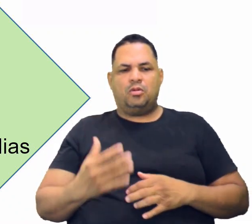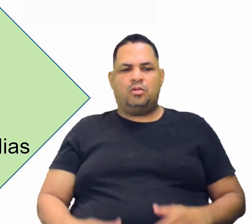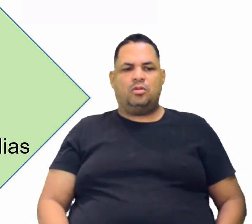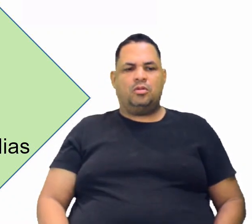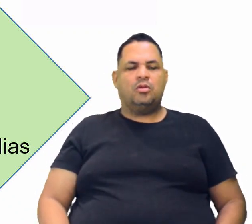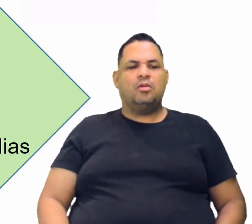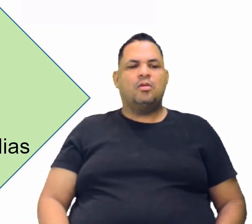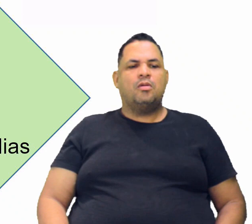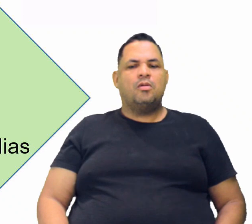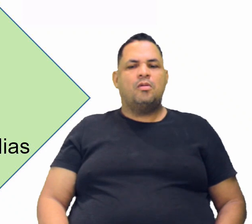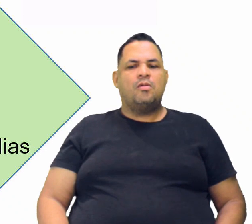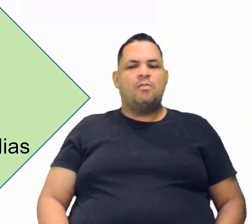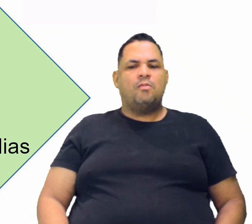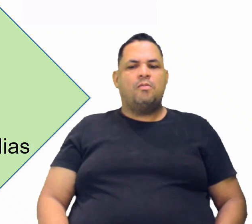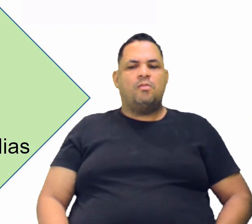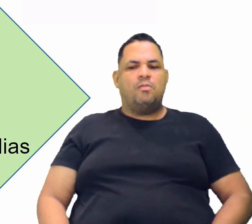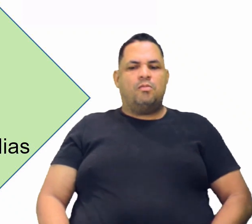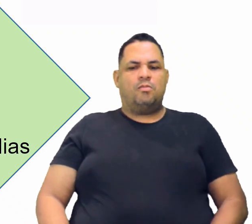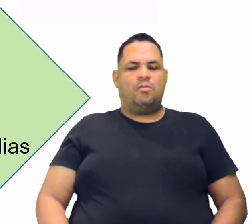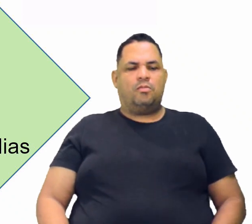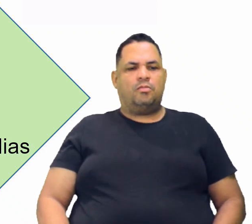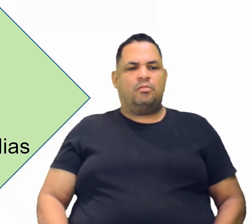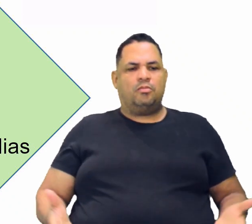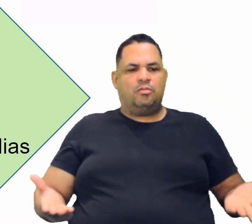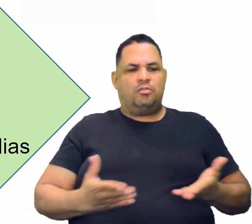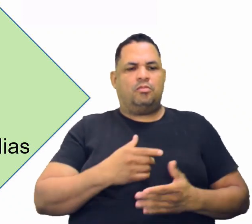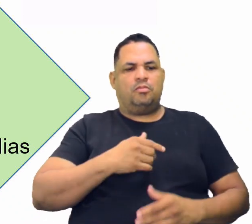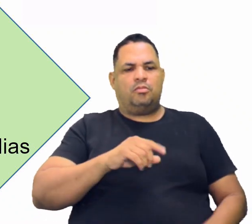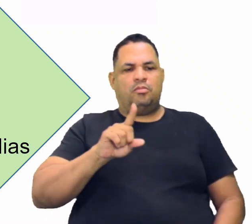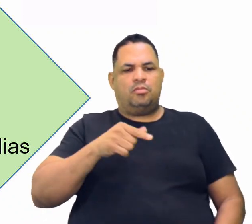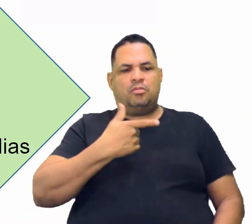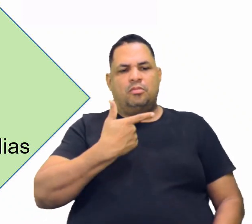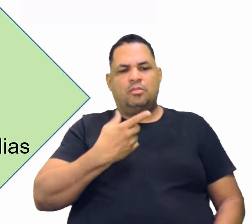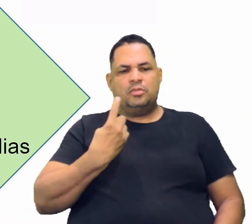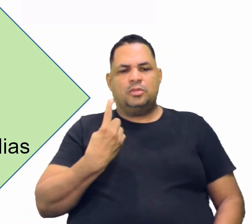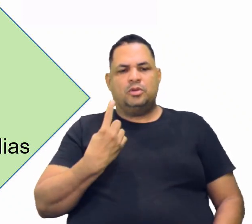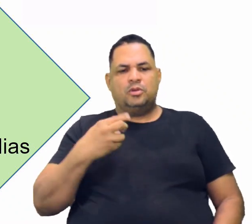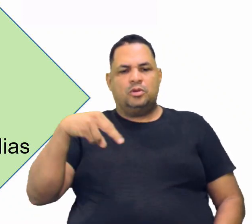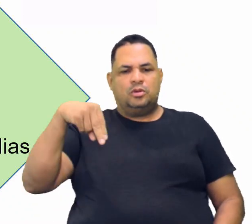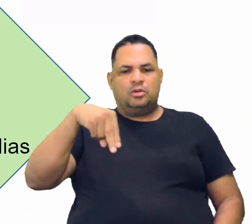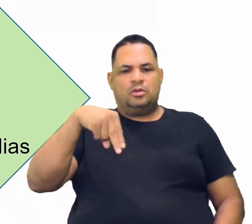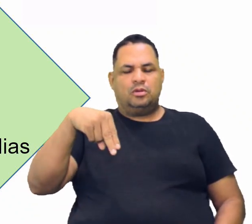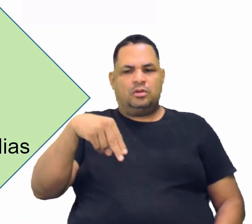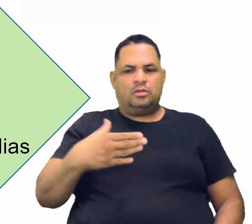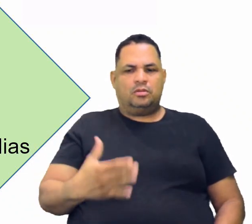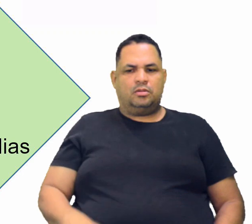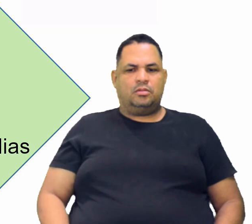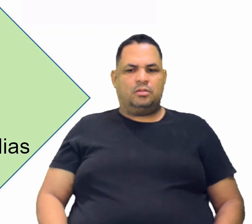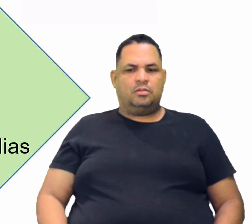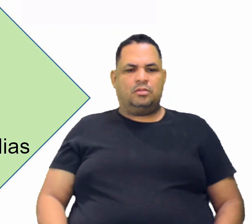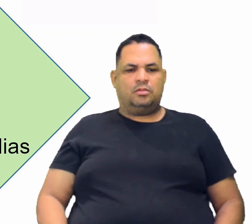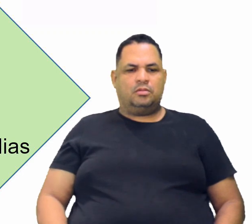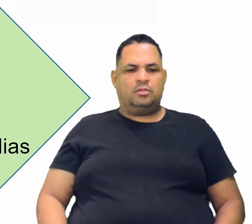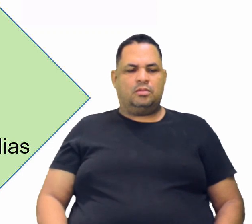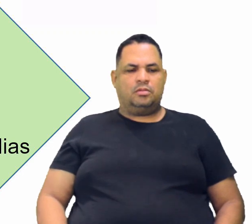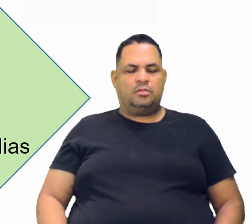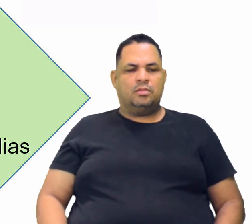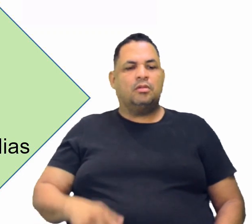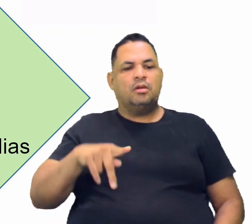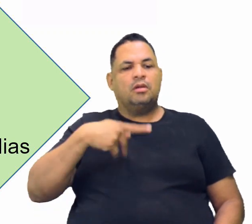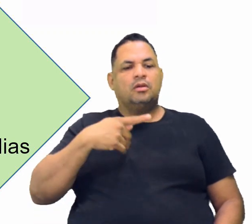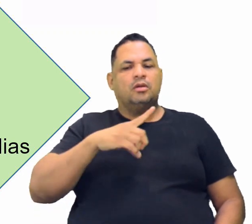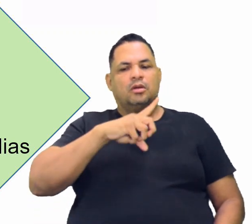plural. Vamos lá, então. Hoje é 21 de novembro. Então, ó, apareceu o mês. Refere-se ao